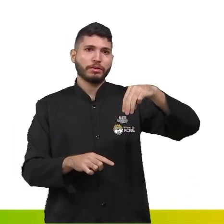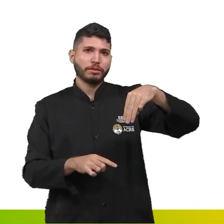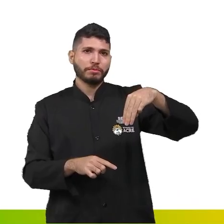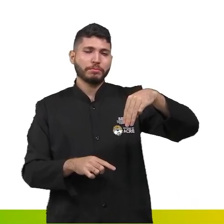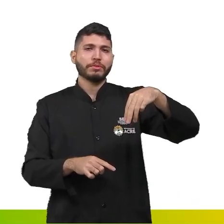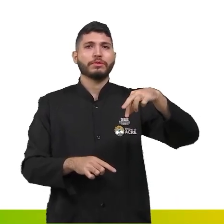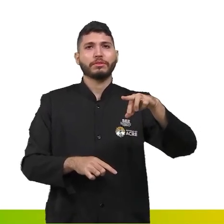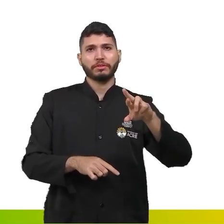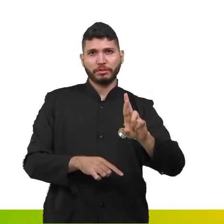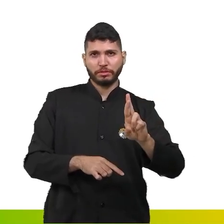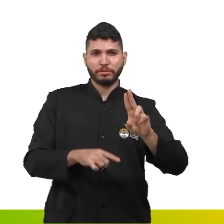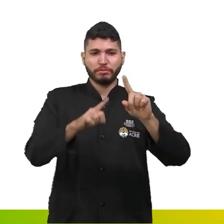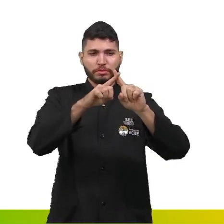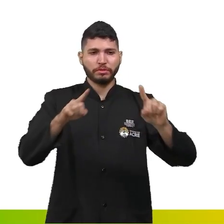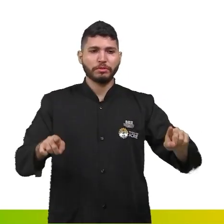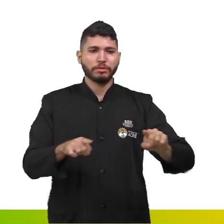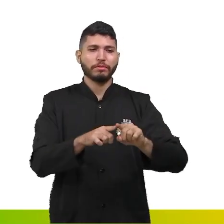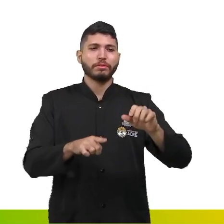vamos fazer aqui,